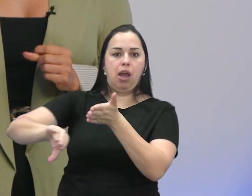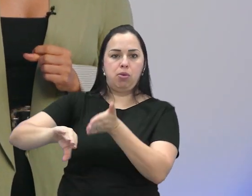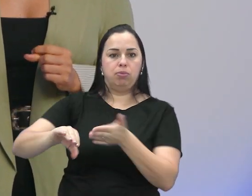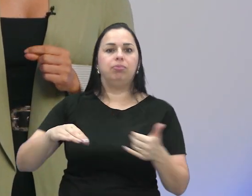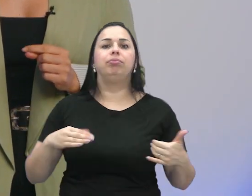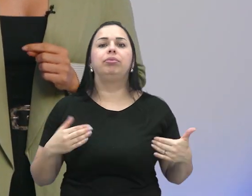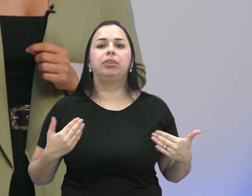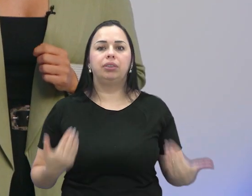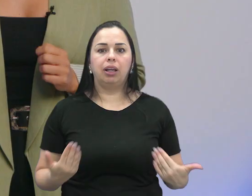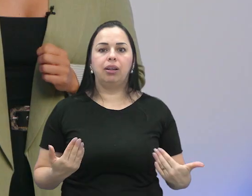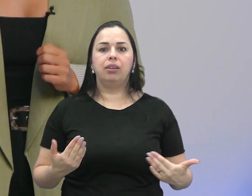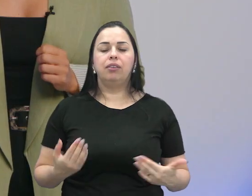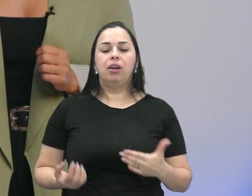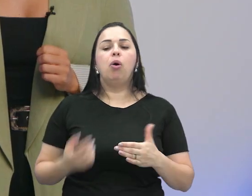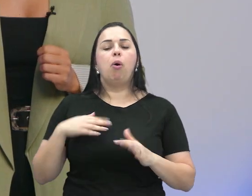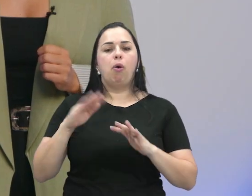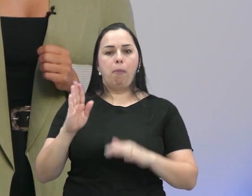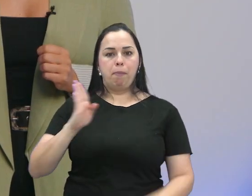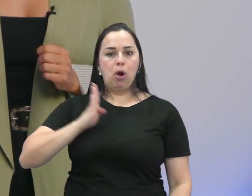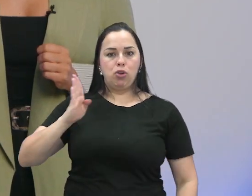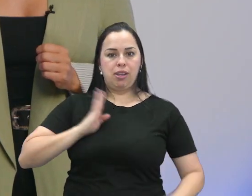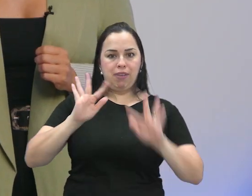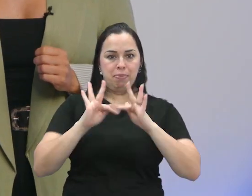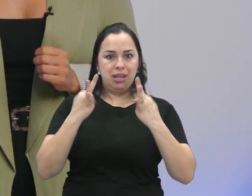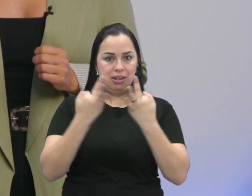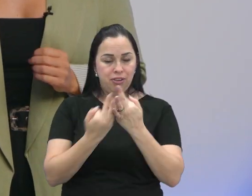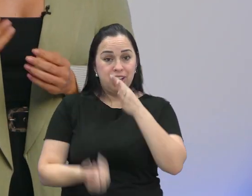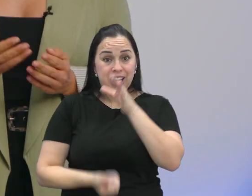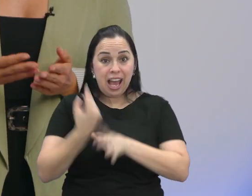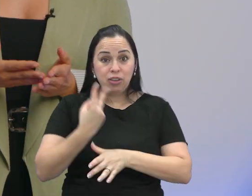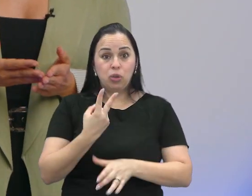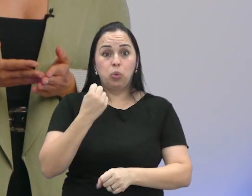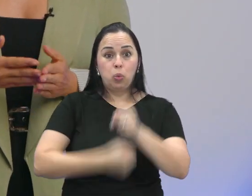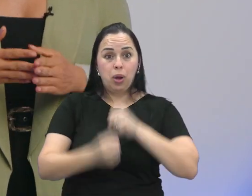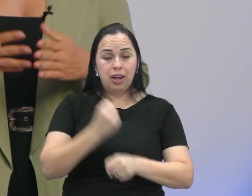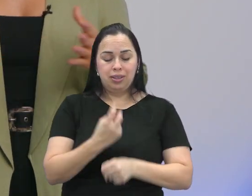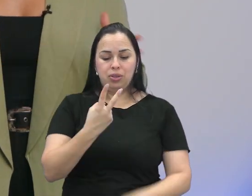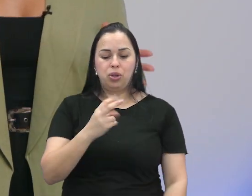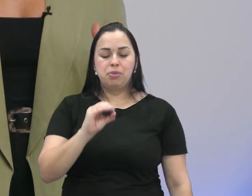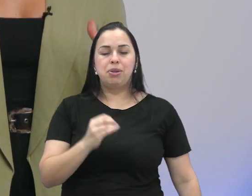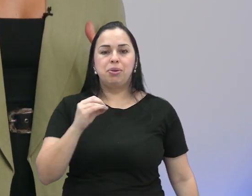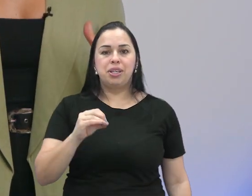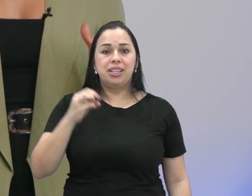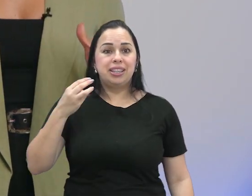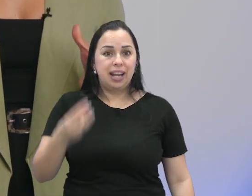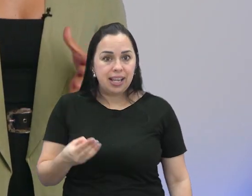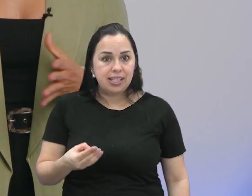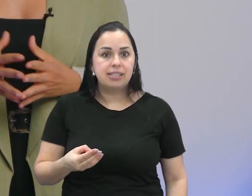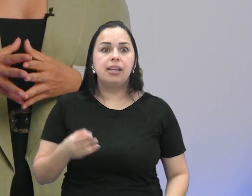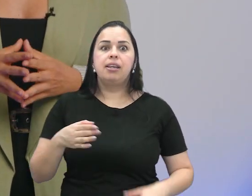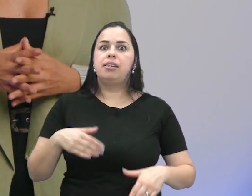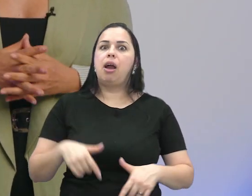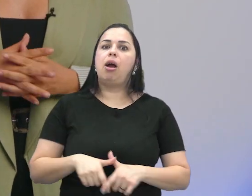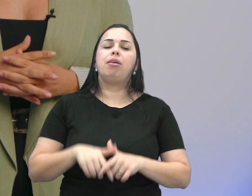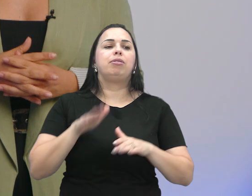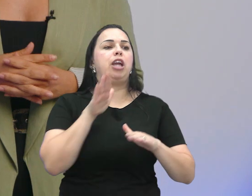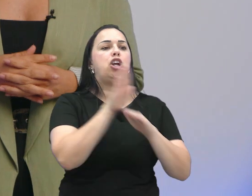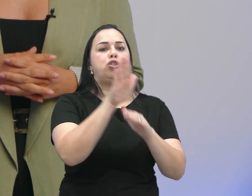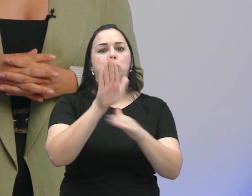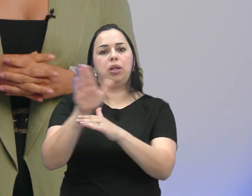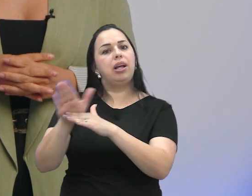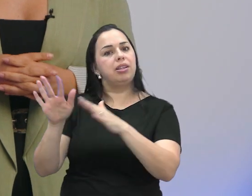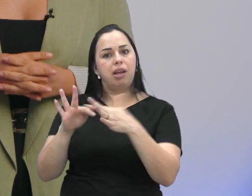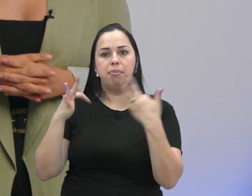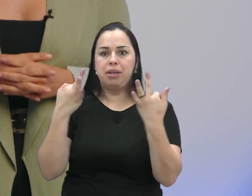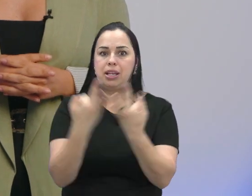deixaram o programa. Criado em 2003, o Bolsa Família é o maior programa de transferência de renda do mundo